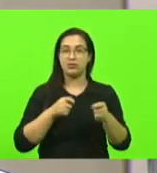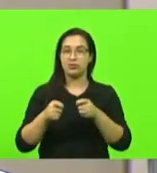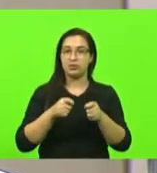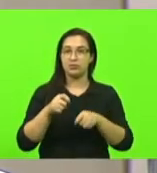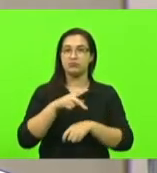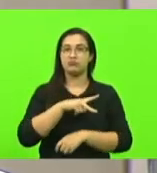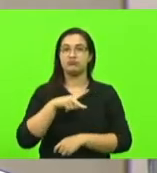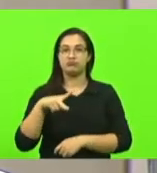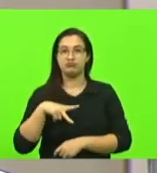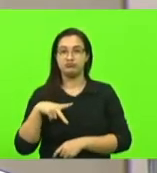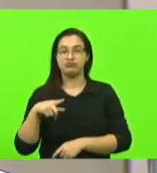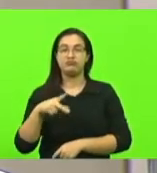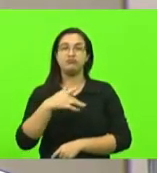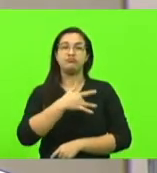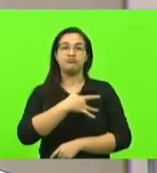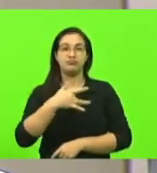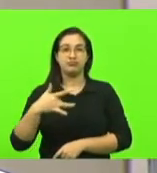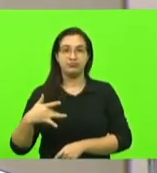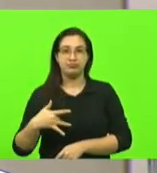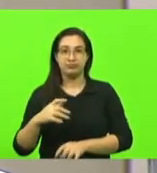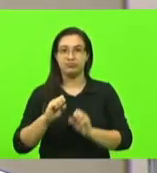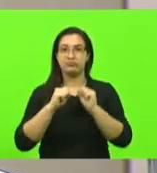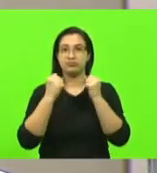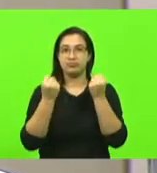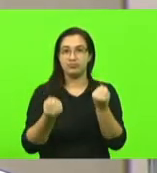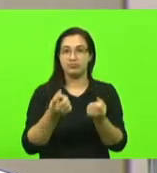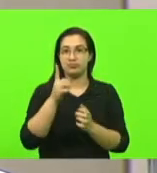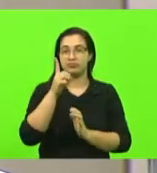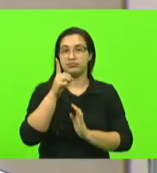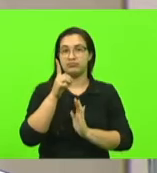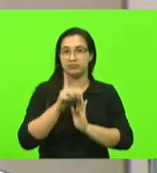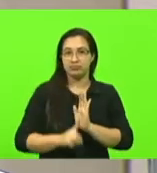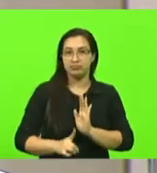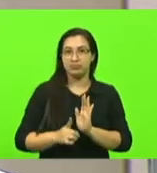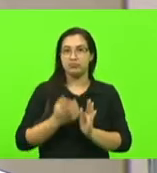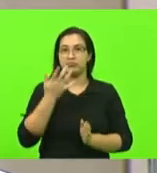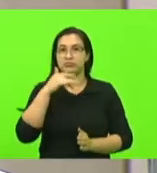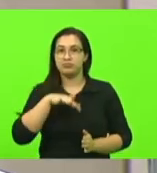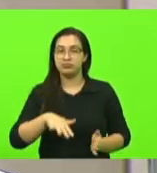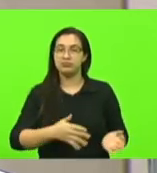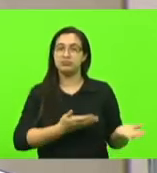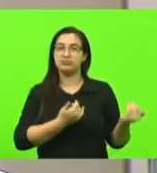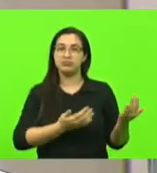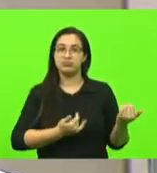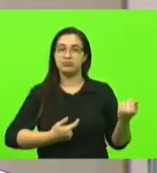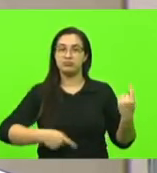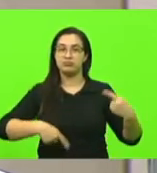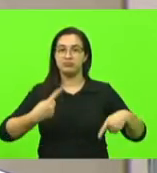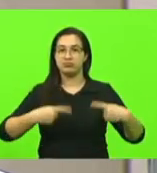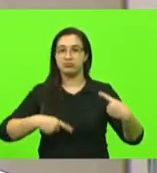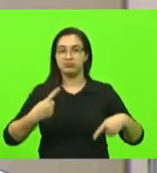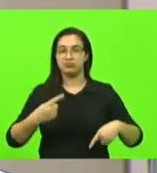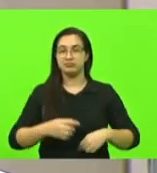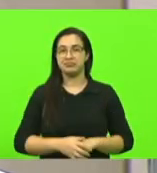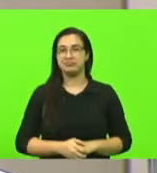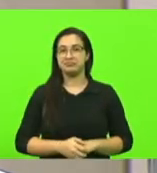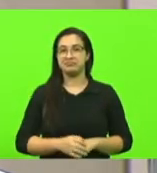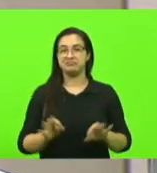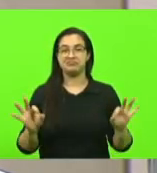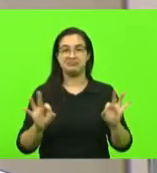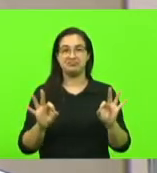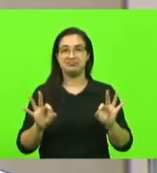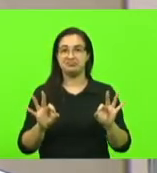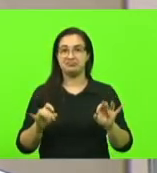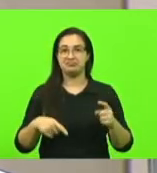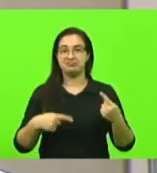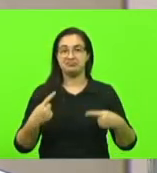Público, Saúde, Defesa dos Direitos da Criança e do Adolescente. Em discussão. Não havendo quem queira discutir,